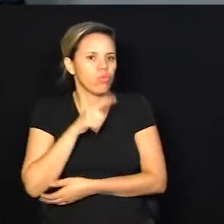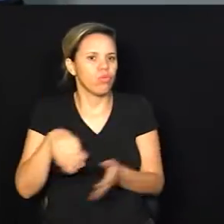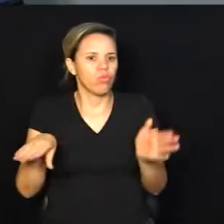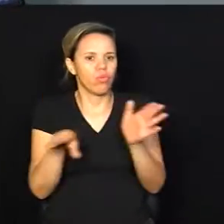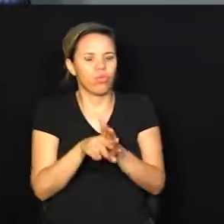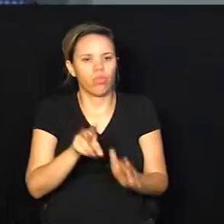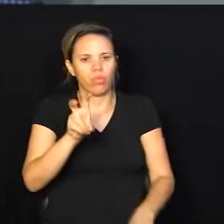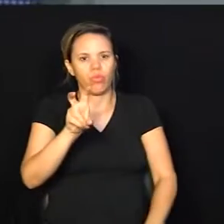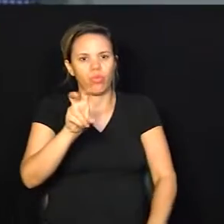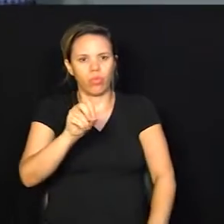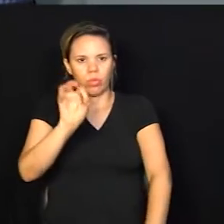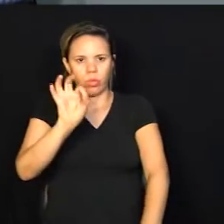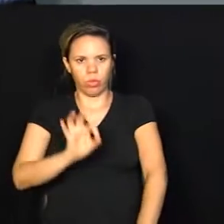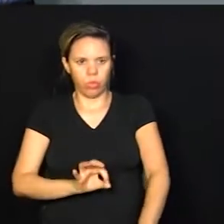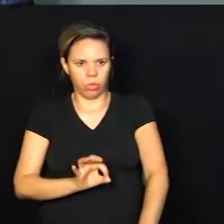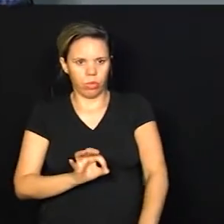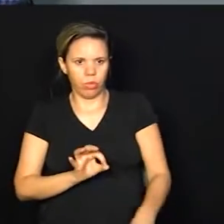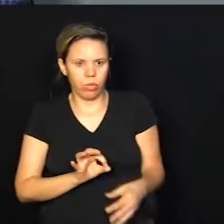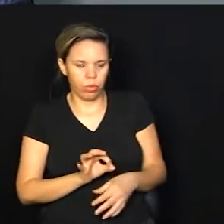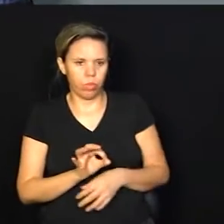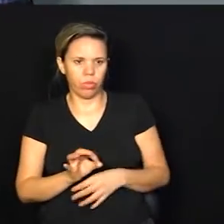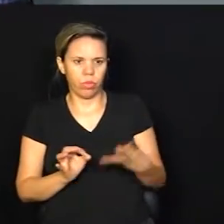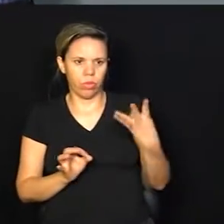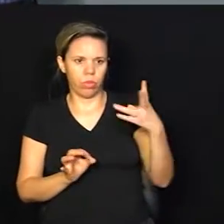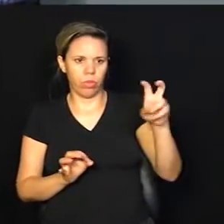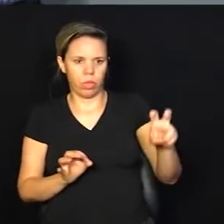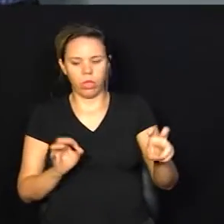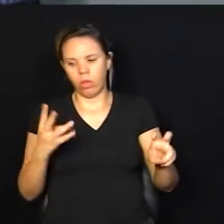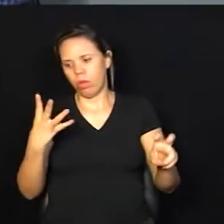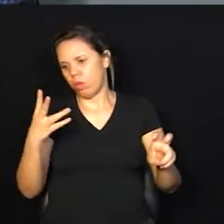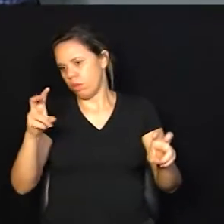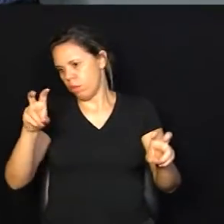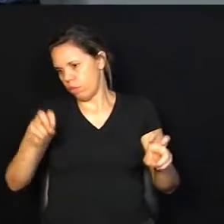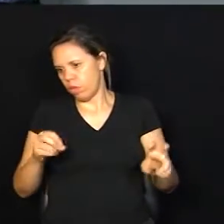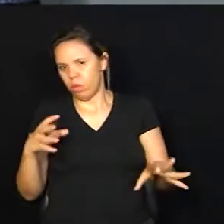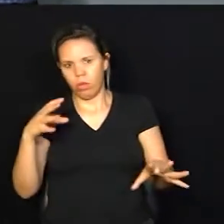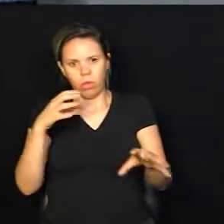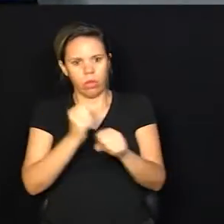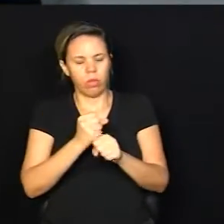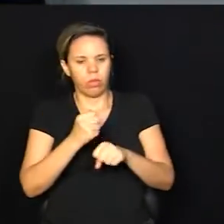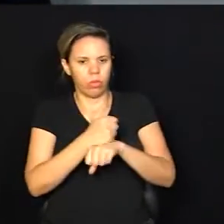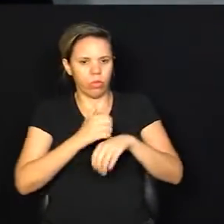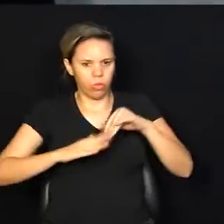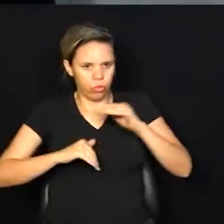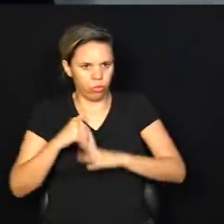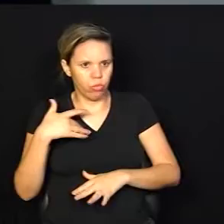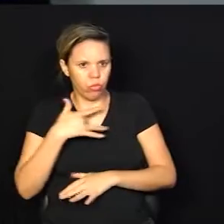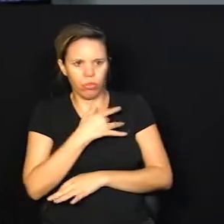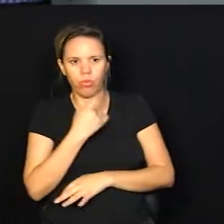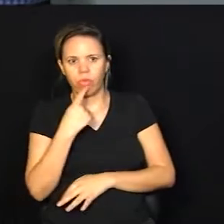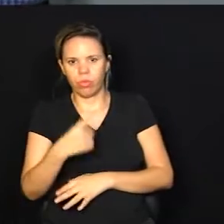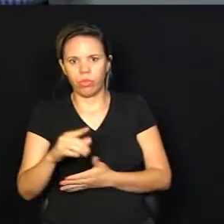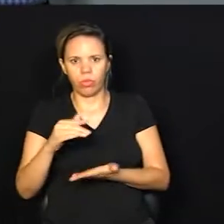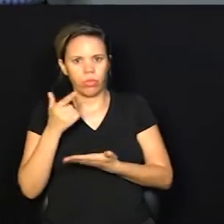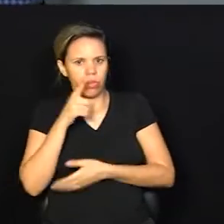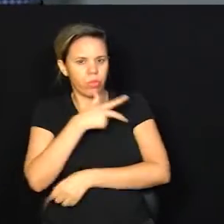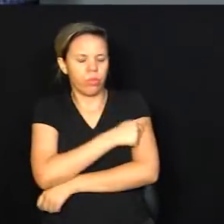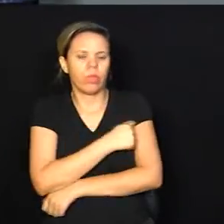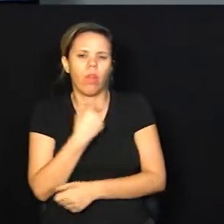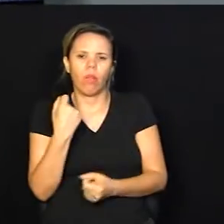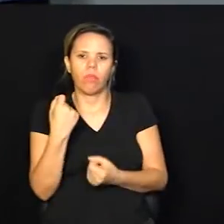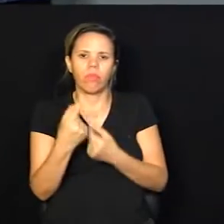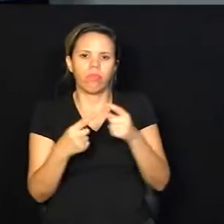vacina nós conseguimos chegar a 50%, 45% a 50% do total de profissionais de saúde de Campinas. E